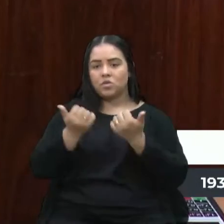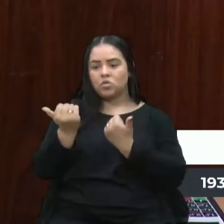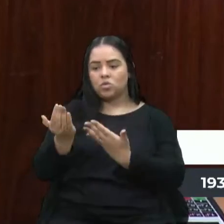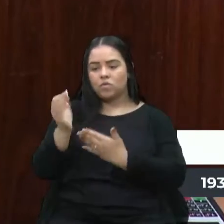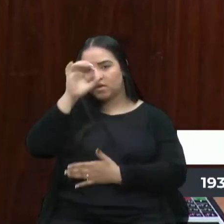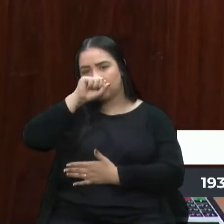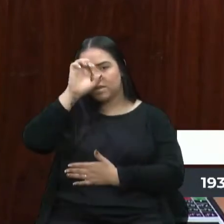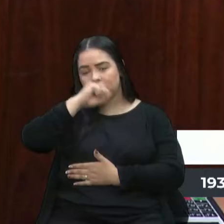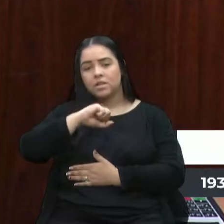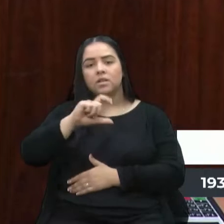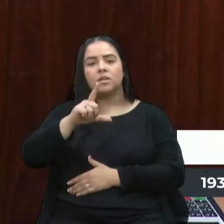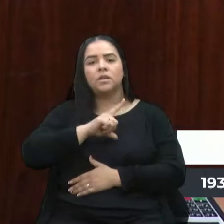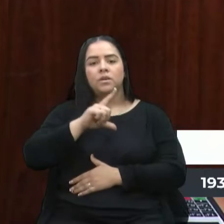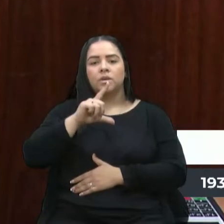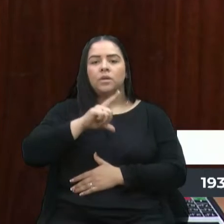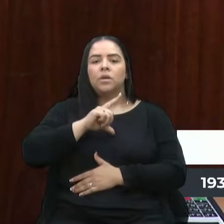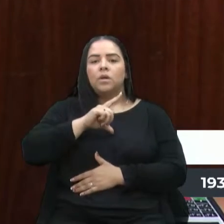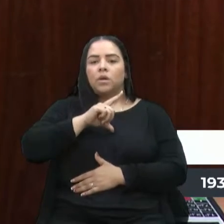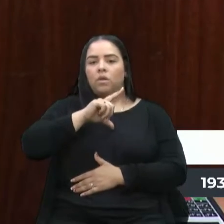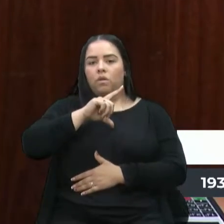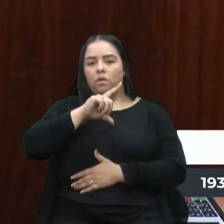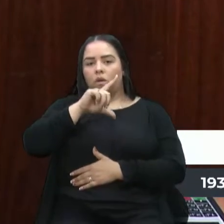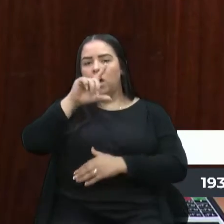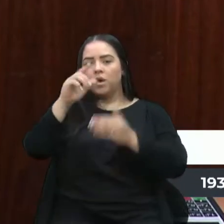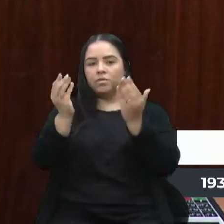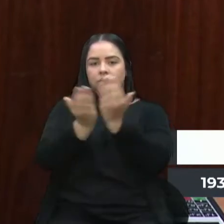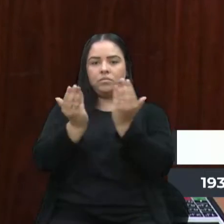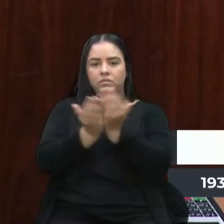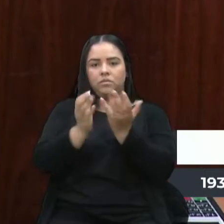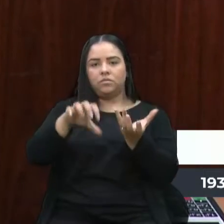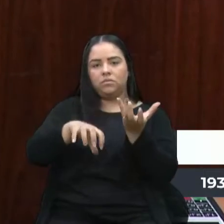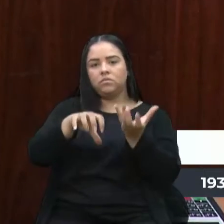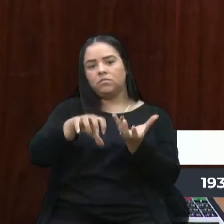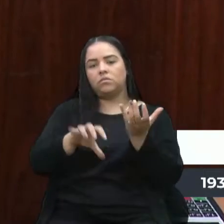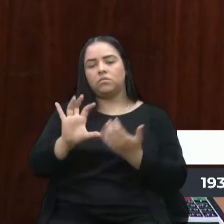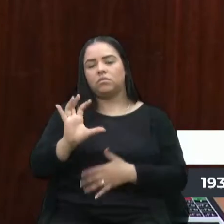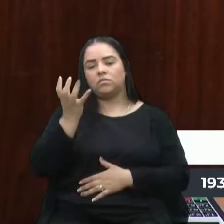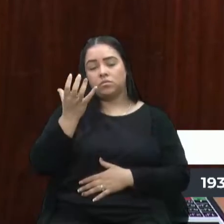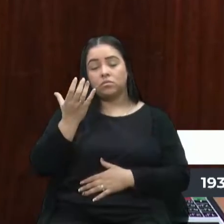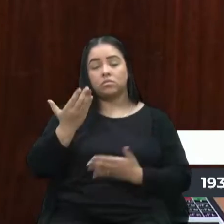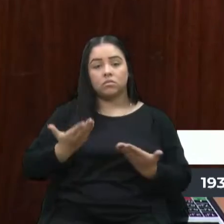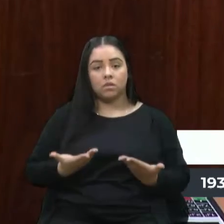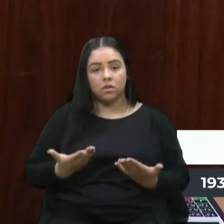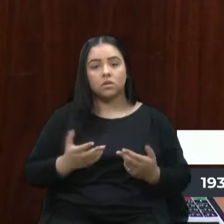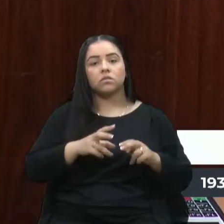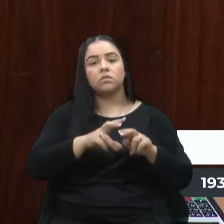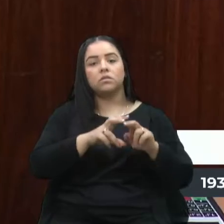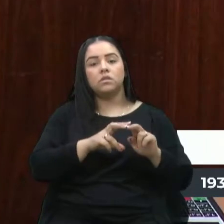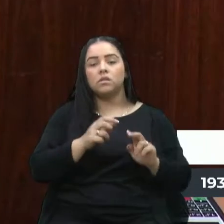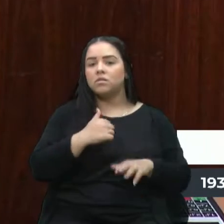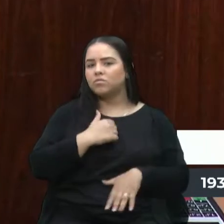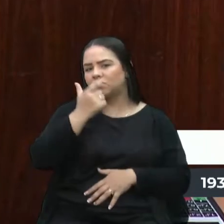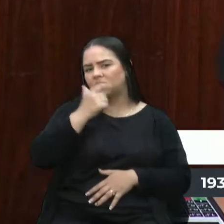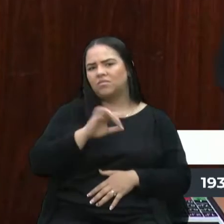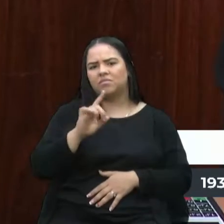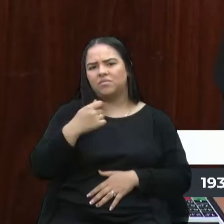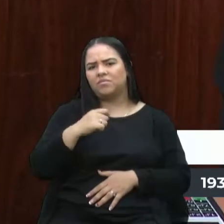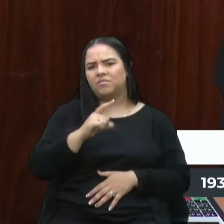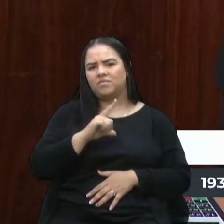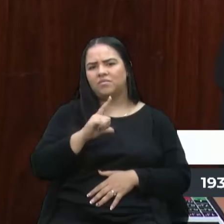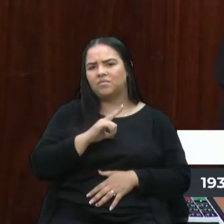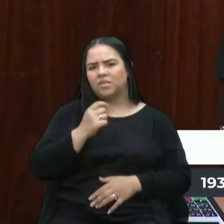Aprendiz existem e se estuda no Congresso Nacional então eu acho que não precisa uma